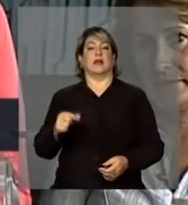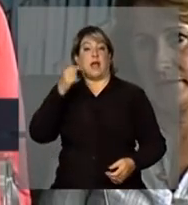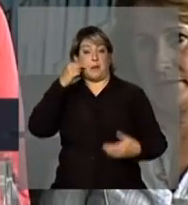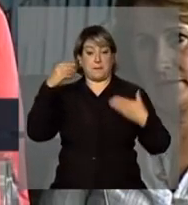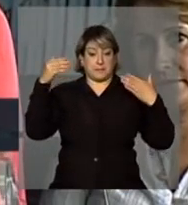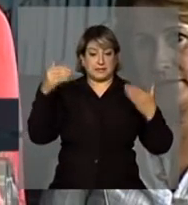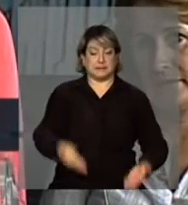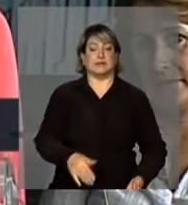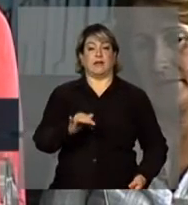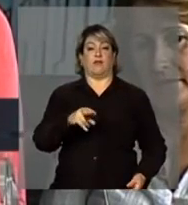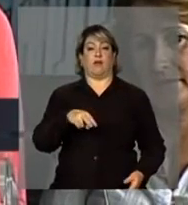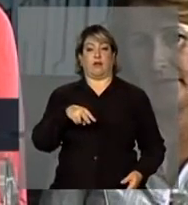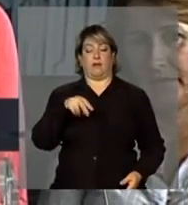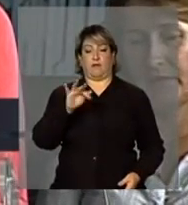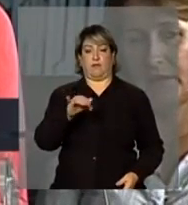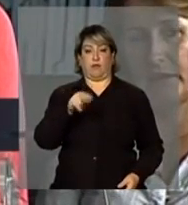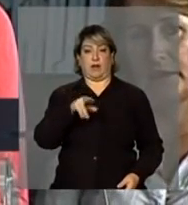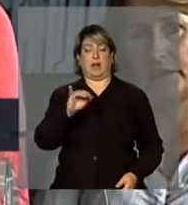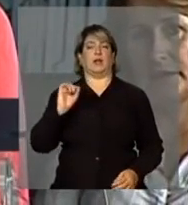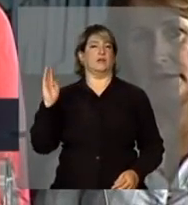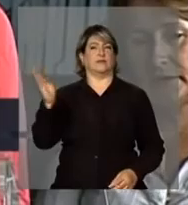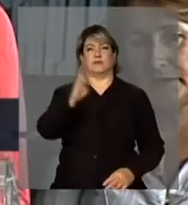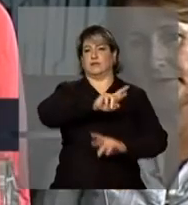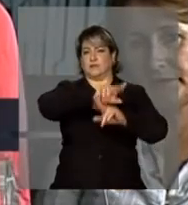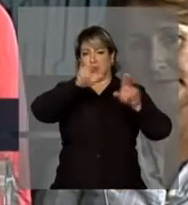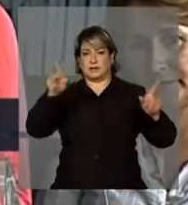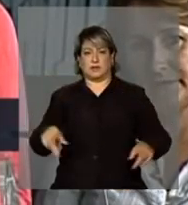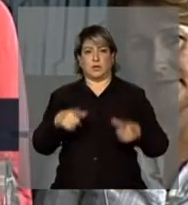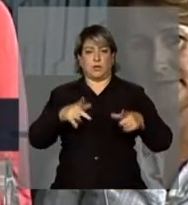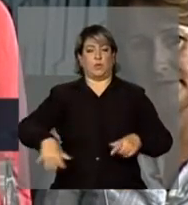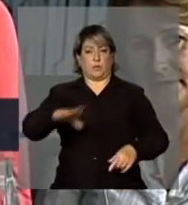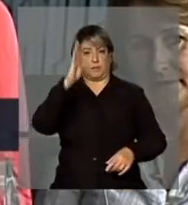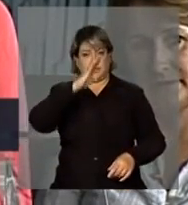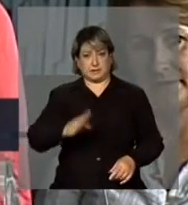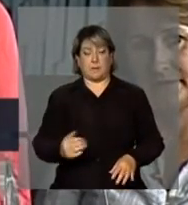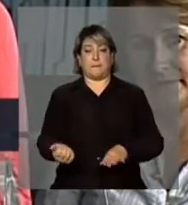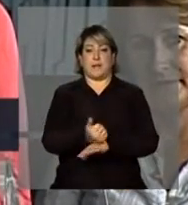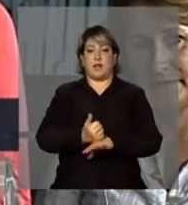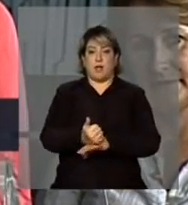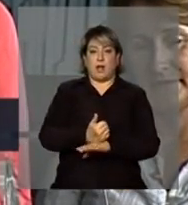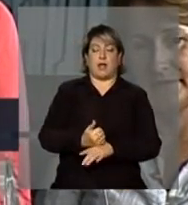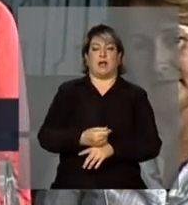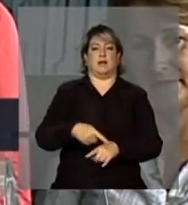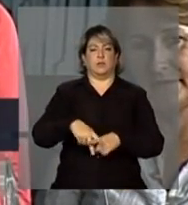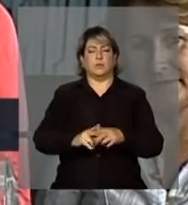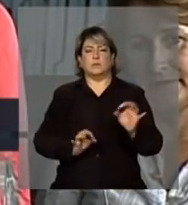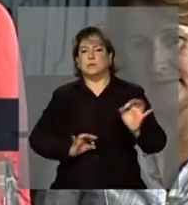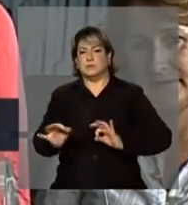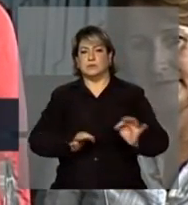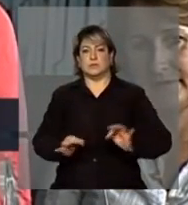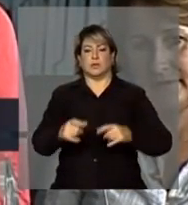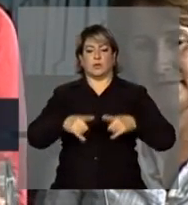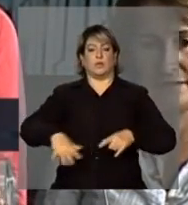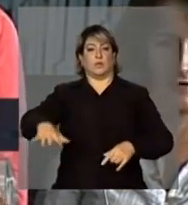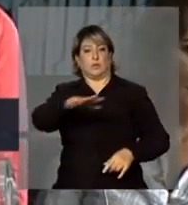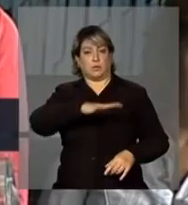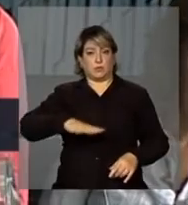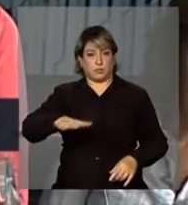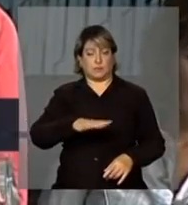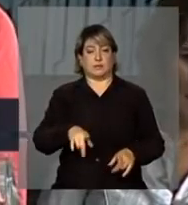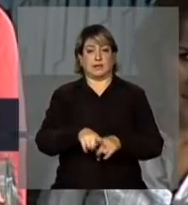nas diferentes regiões do Brasil, em melhorar e aprimorar as nossas estruturas nas regiões e aqui